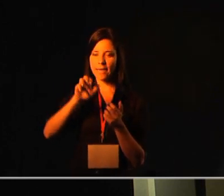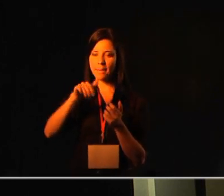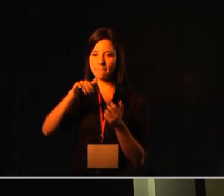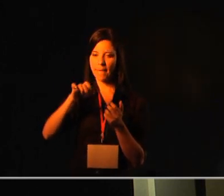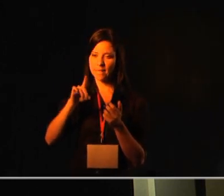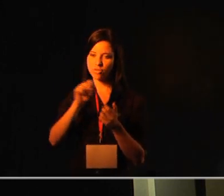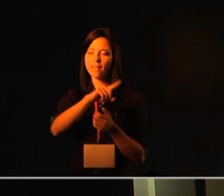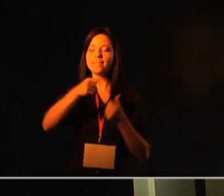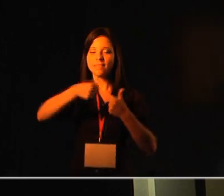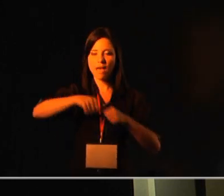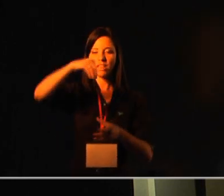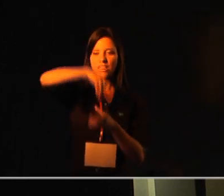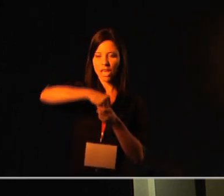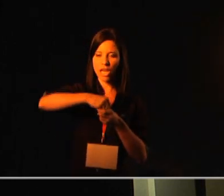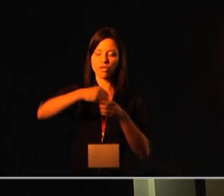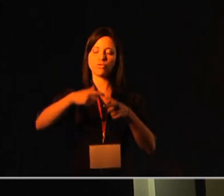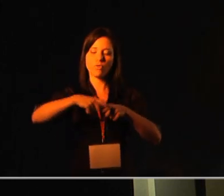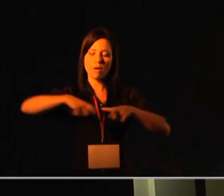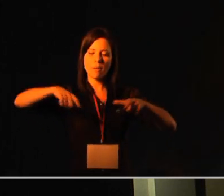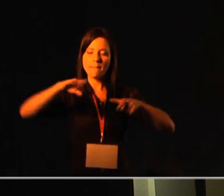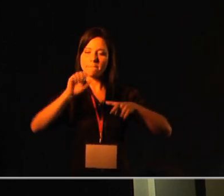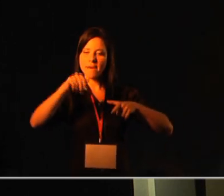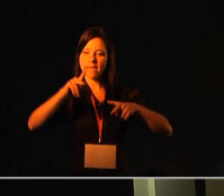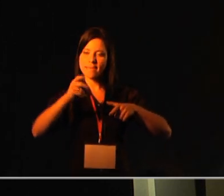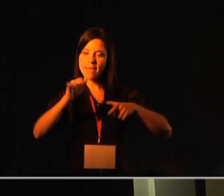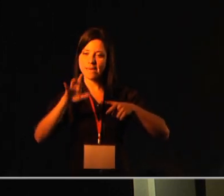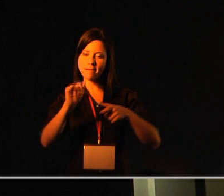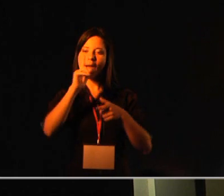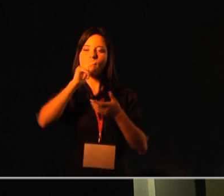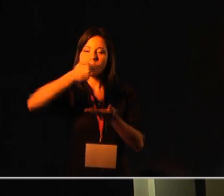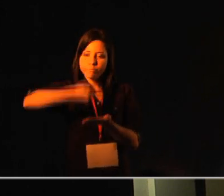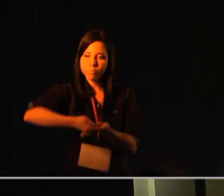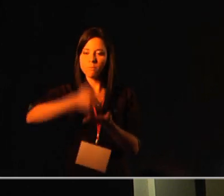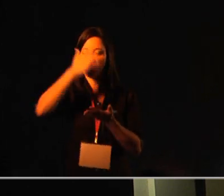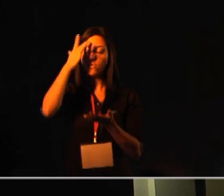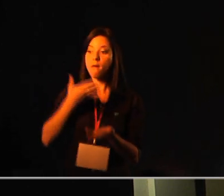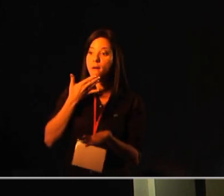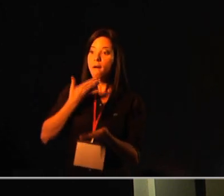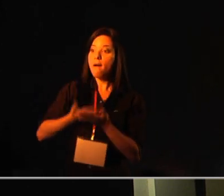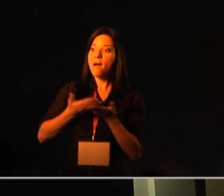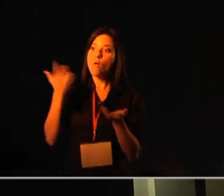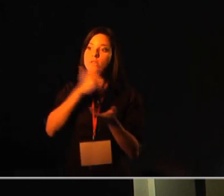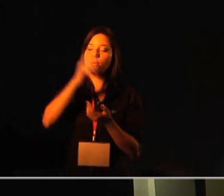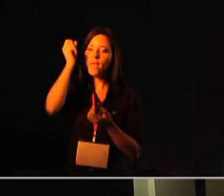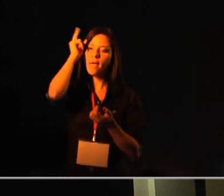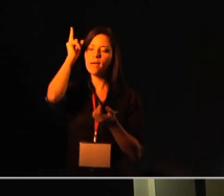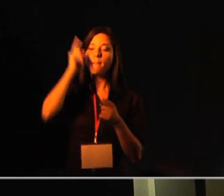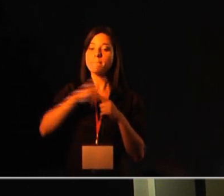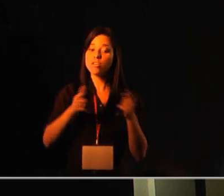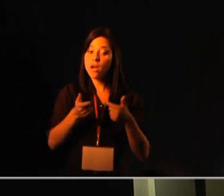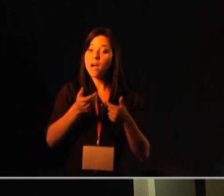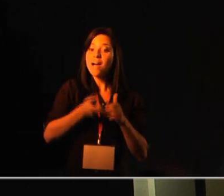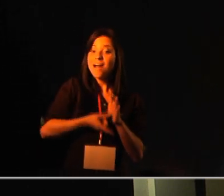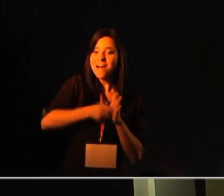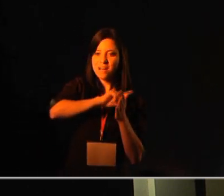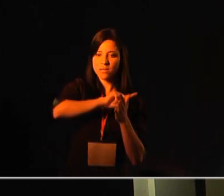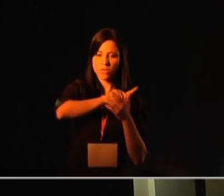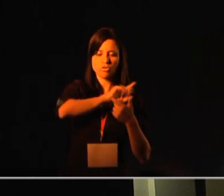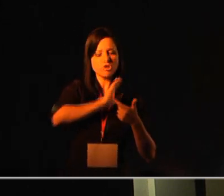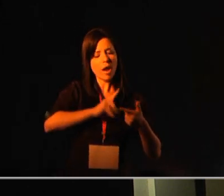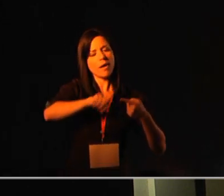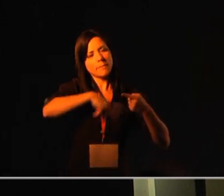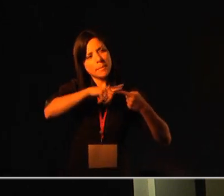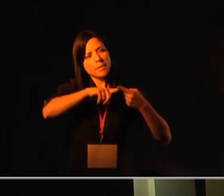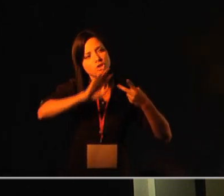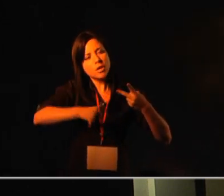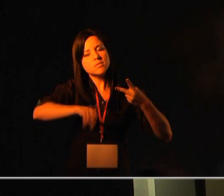teve a ideia, não sei o quê. Mas, na verdade, Arquimedes, ele já tinha passado pelas duas primeiras fases. Não surgiu do nada. No caso